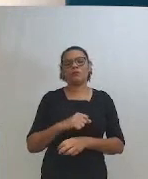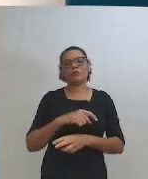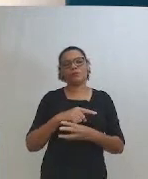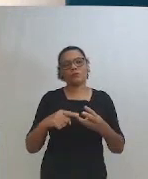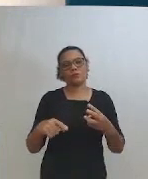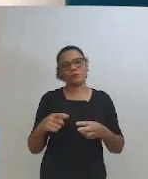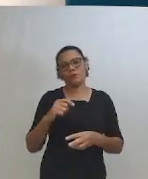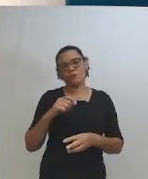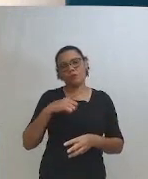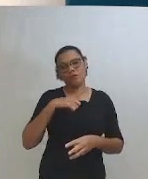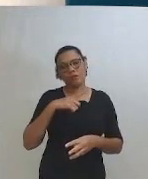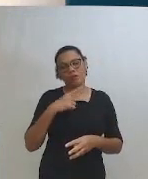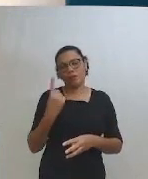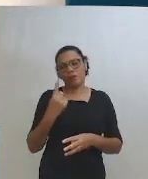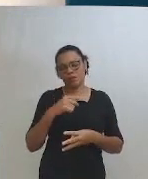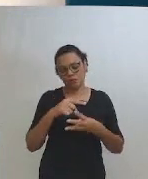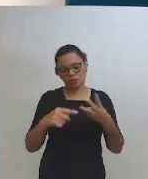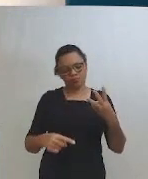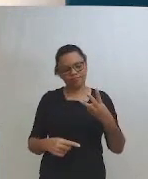participantes.